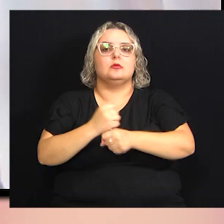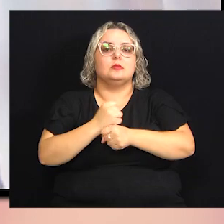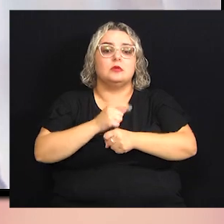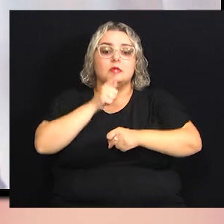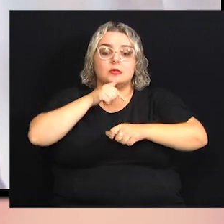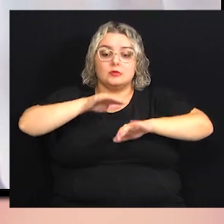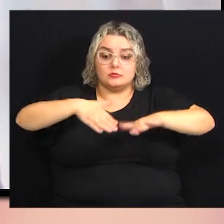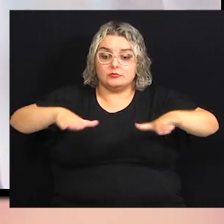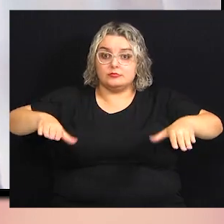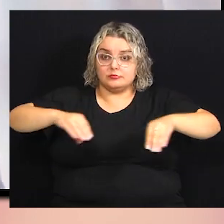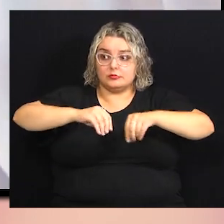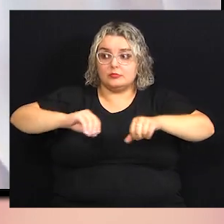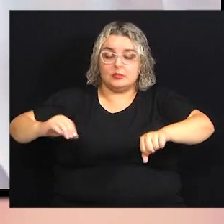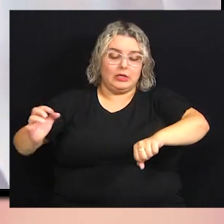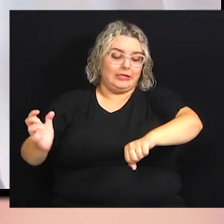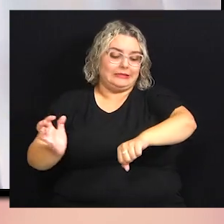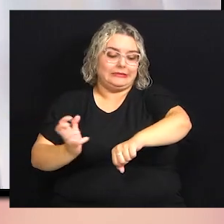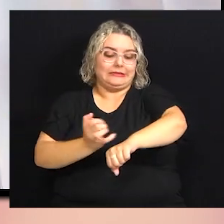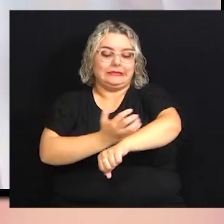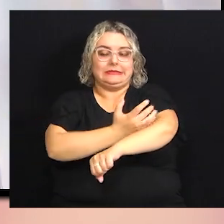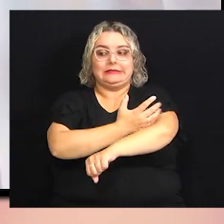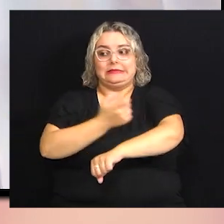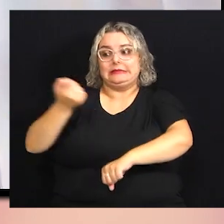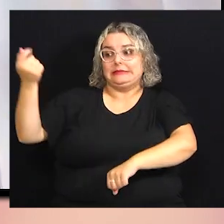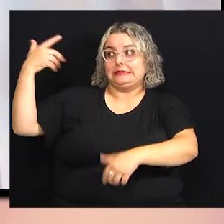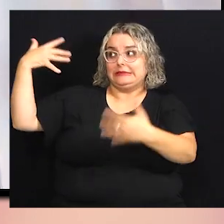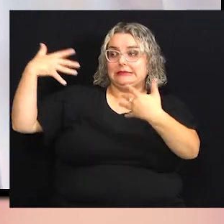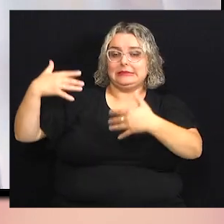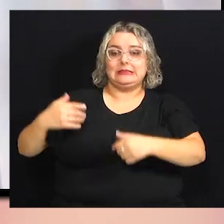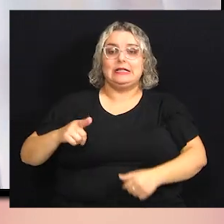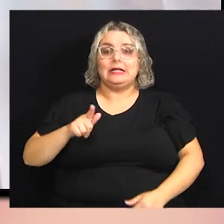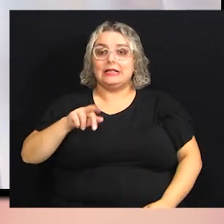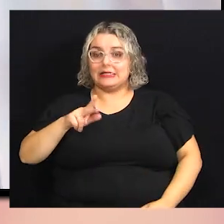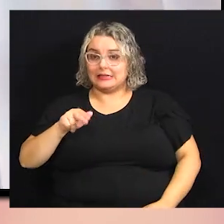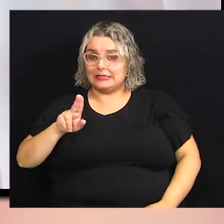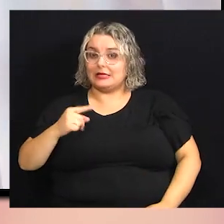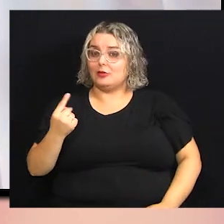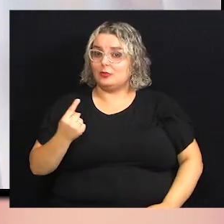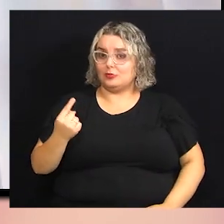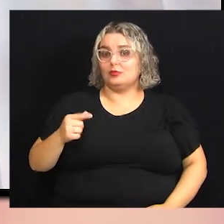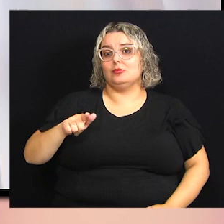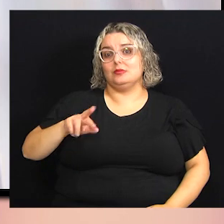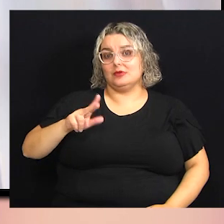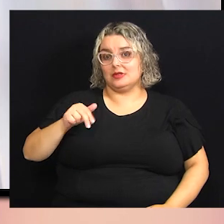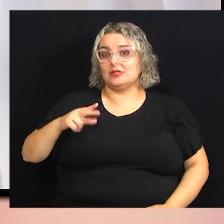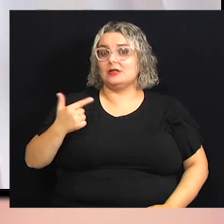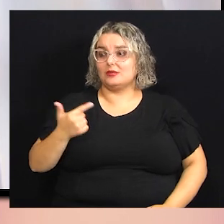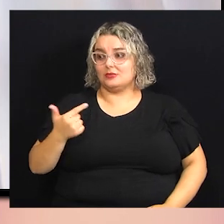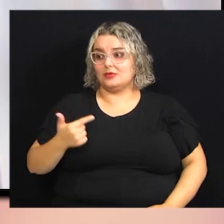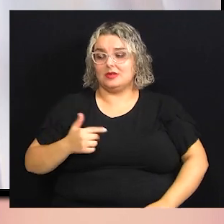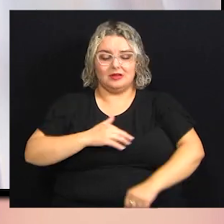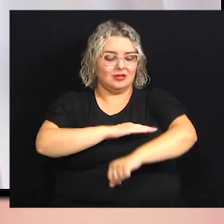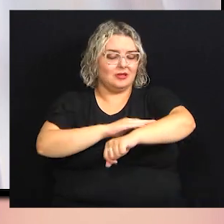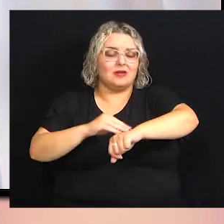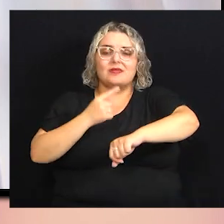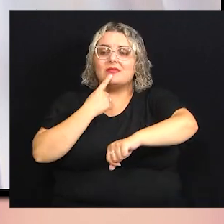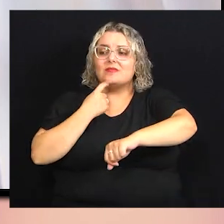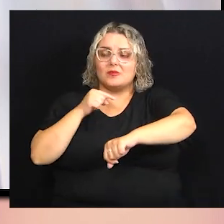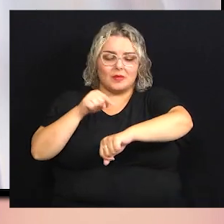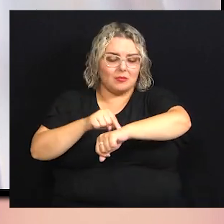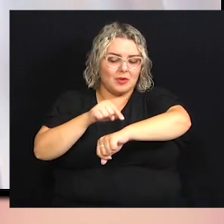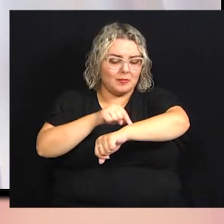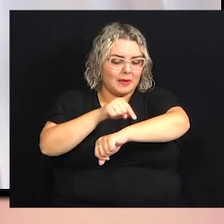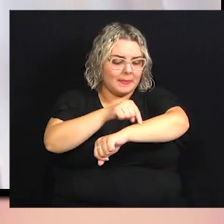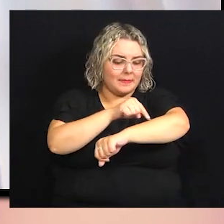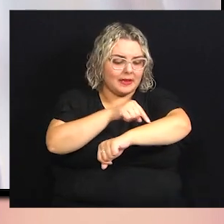e aí no final do ano vai para a praia e você faz aquela queimadura solar grau 1 ou grau 2, e aí fica todo vermelho,